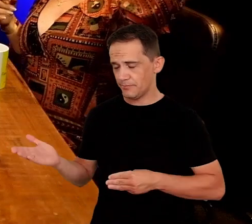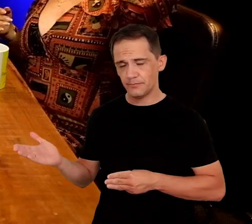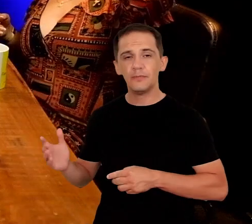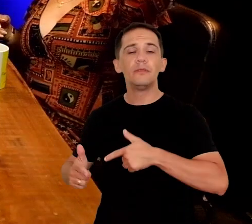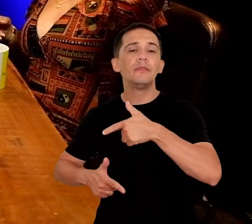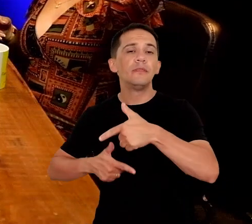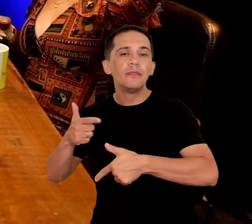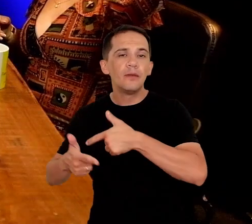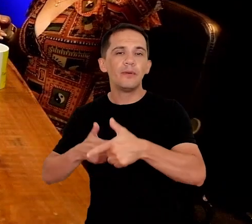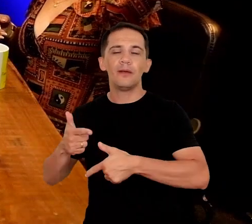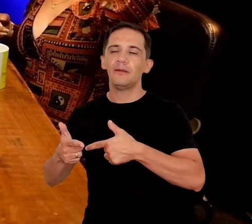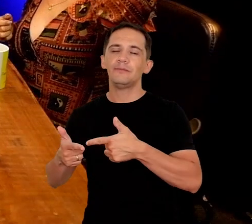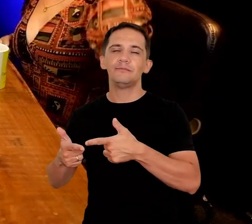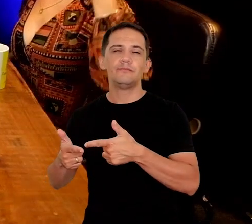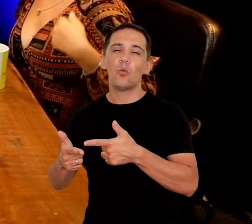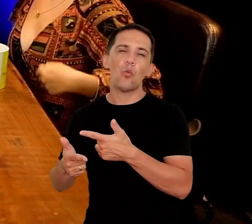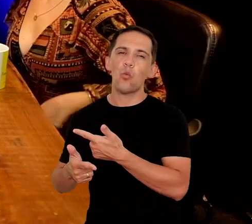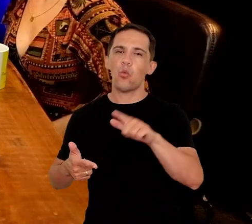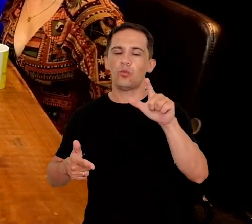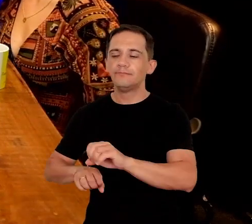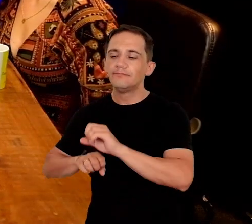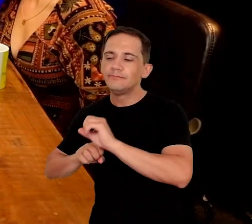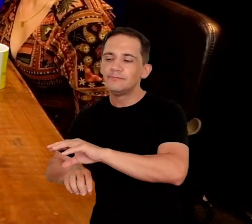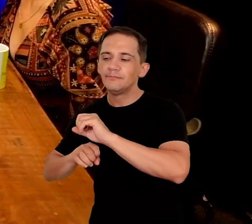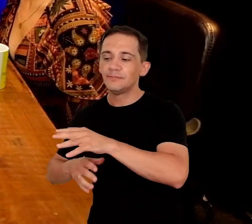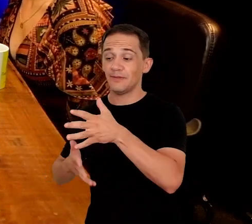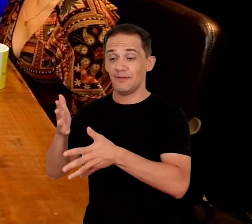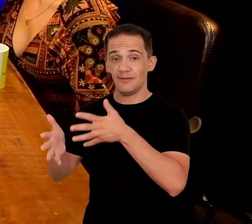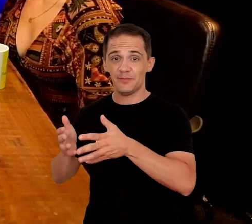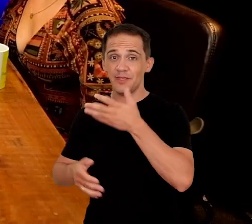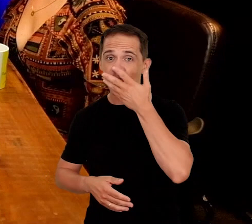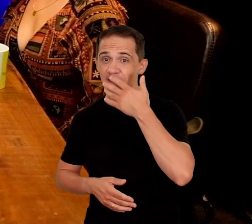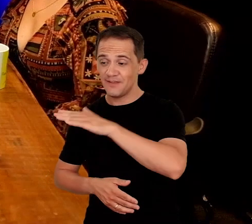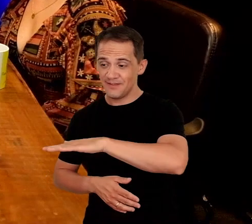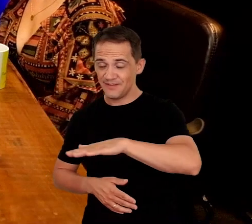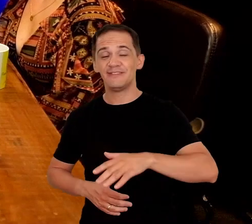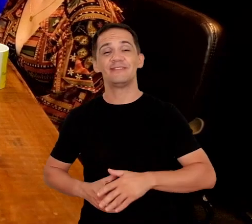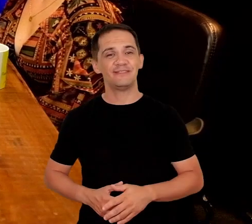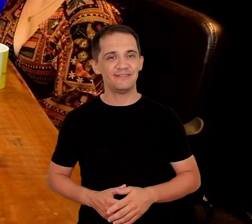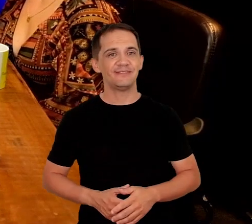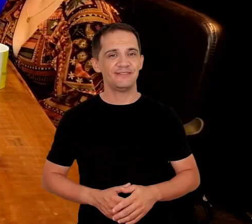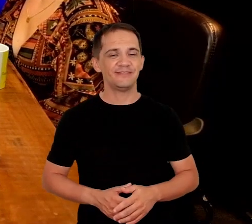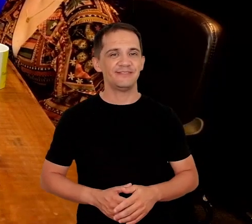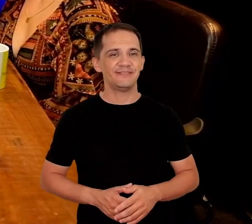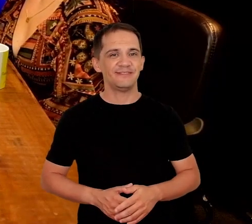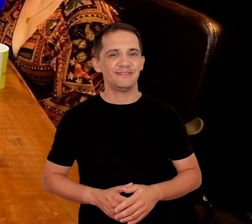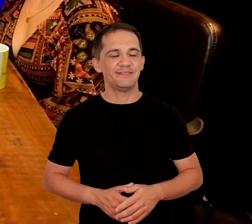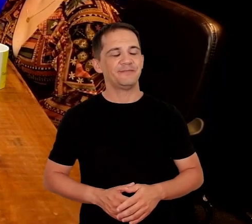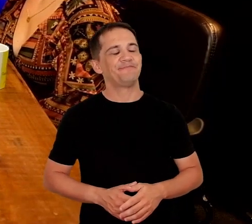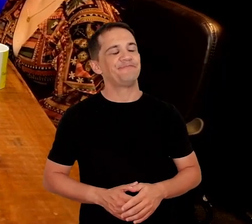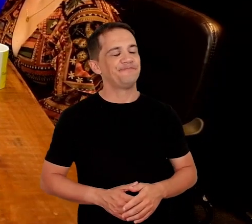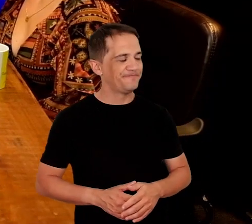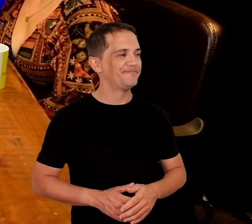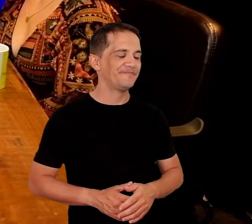questão também que a Michelle também atua na área infantil. Aham. Meus pequenininhos. Aí tu entende melhor, assim,